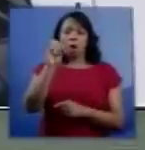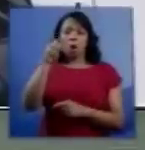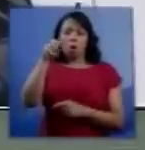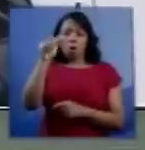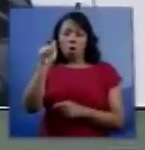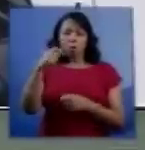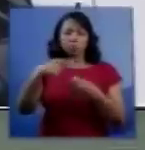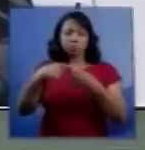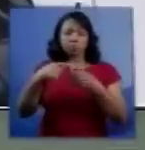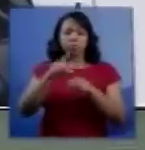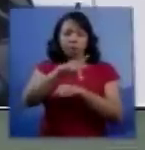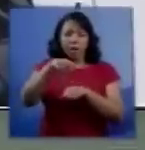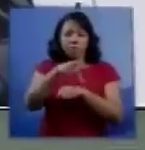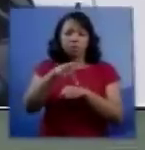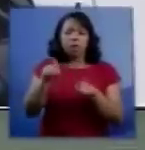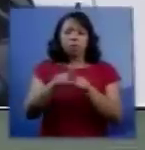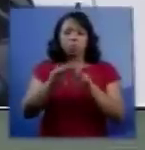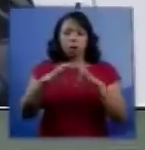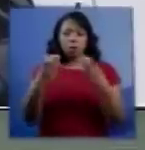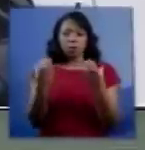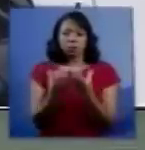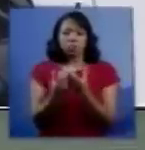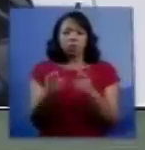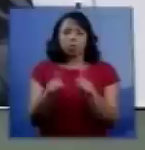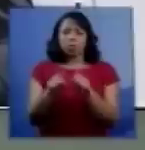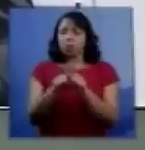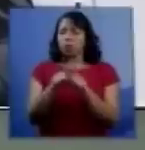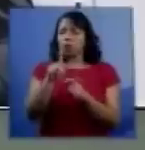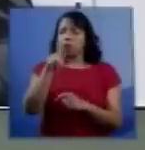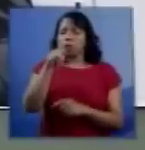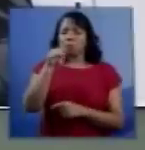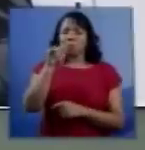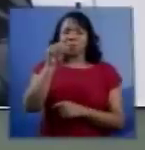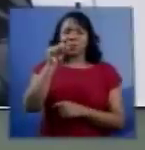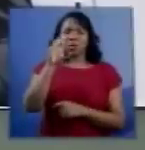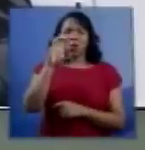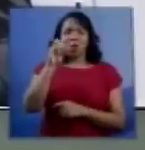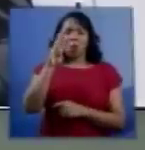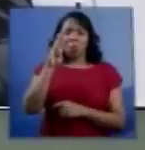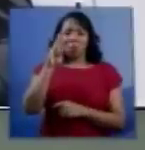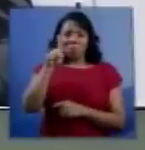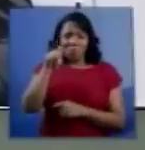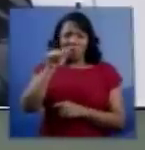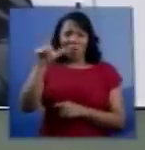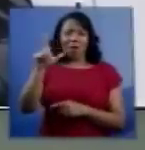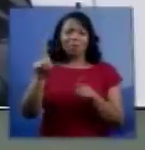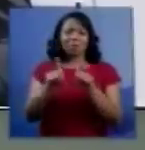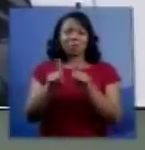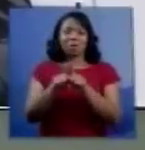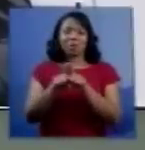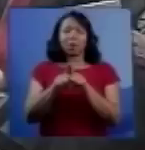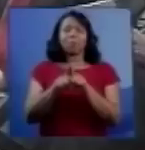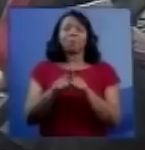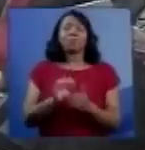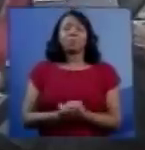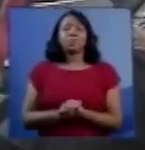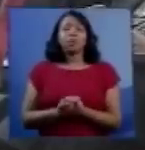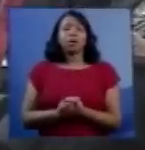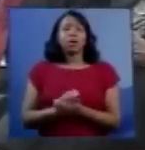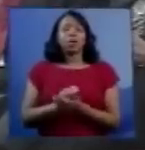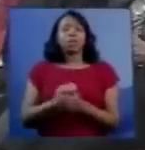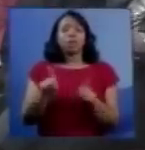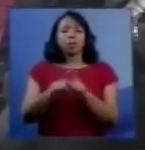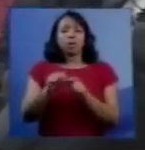assessor Nacional da comissão Episcopal para a vida e a família da CNBB e